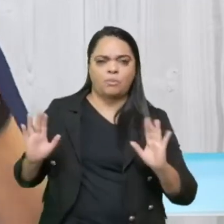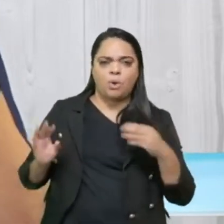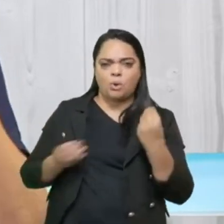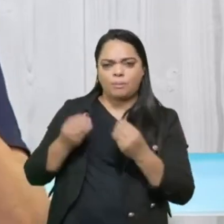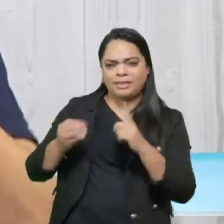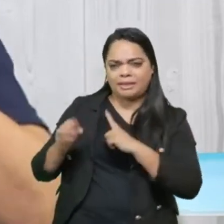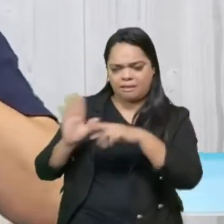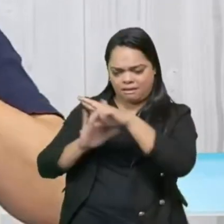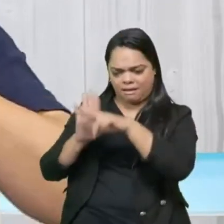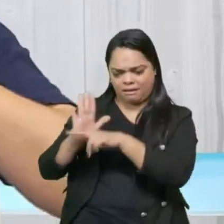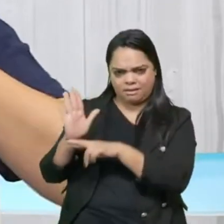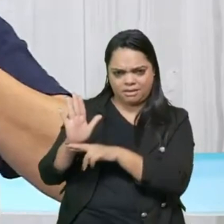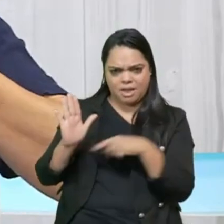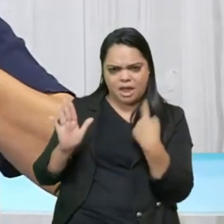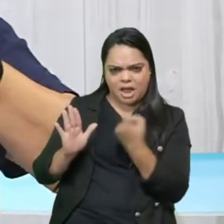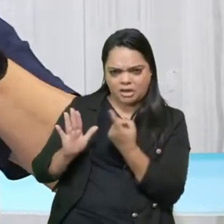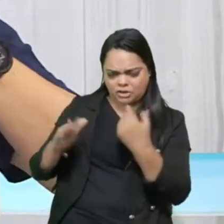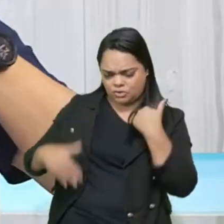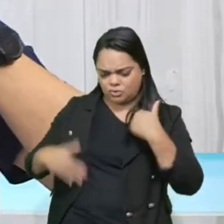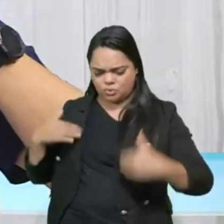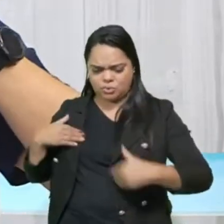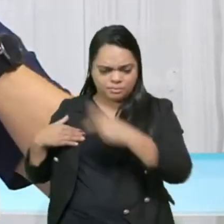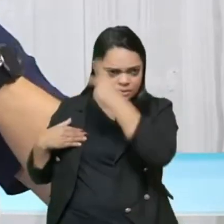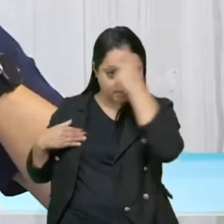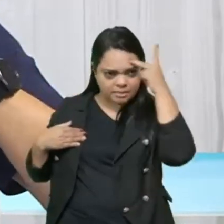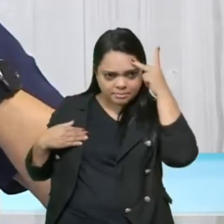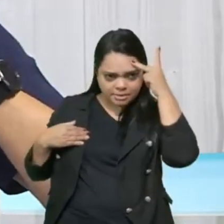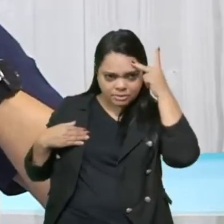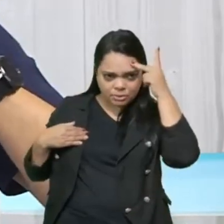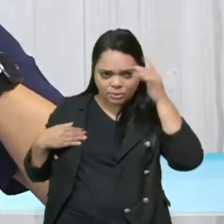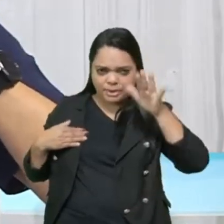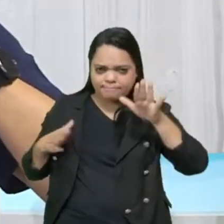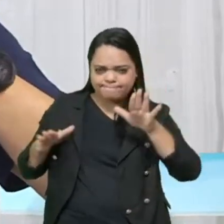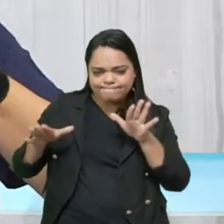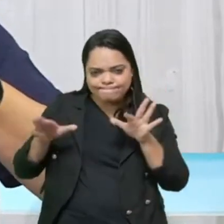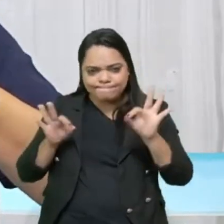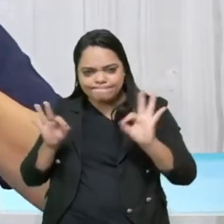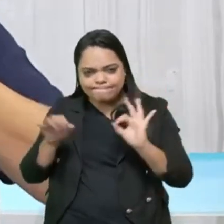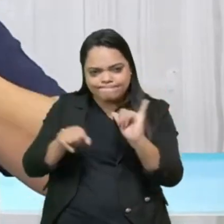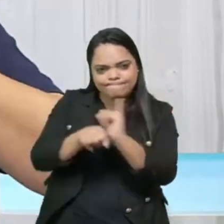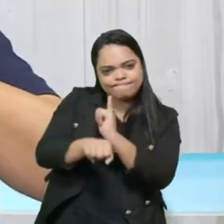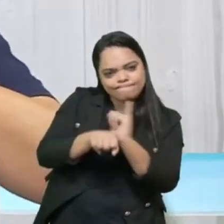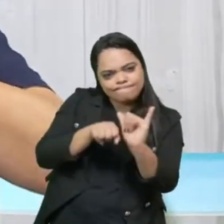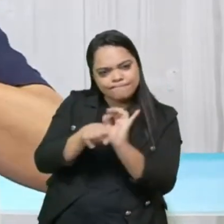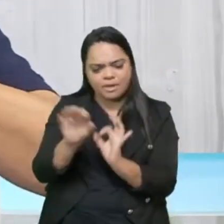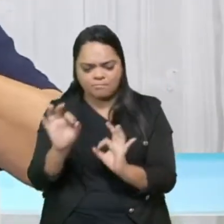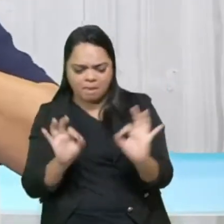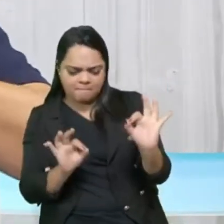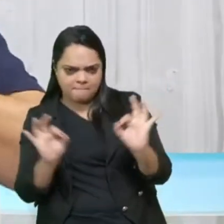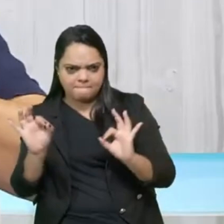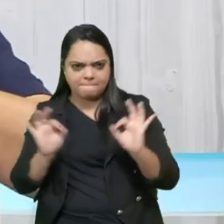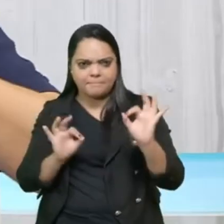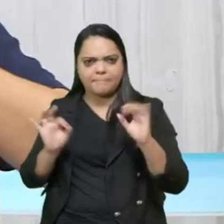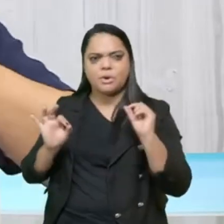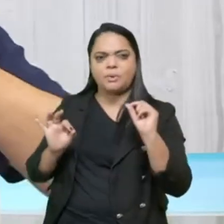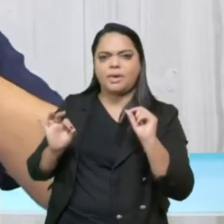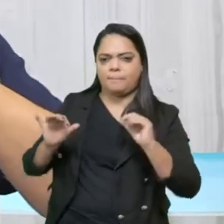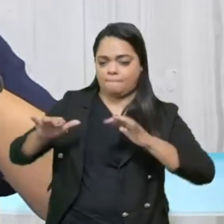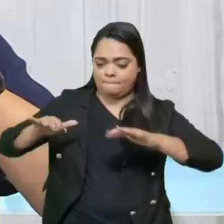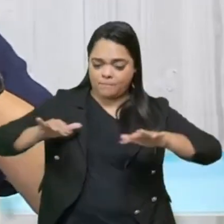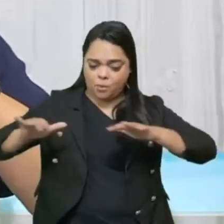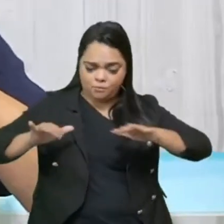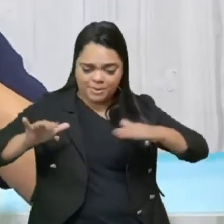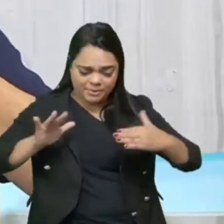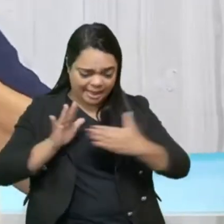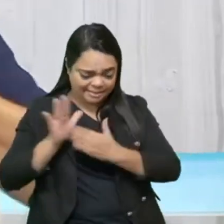parâmetros onde a gente coloca o corpo da pessoa até encontrar a gente chama de end feel, né? O movimento final